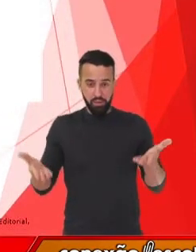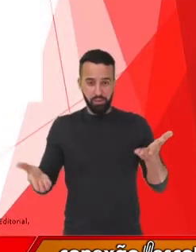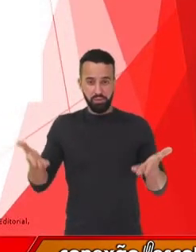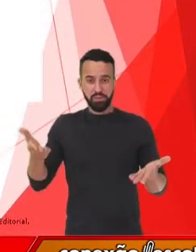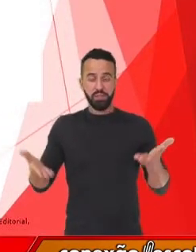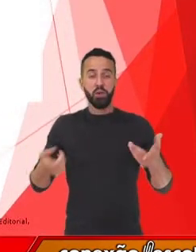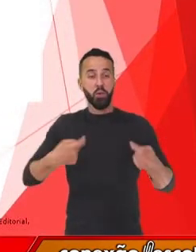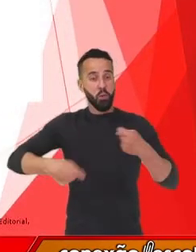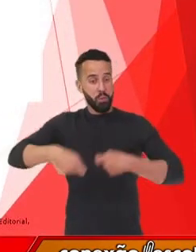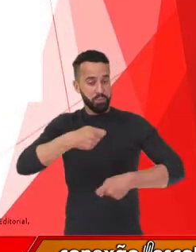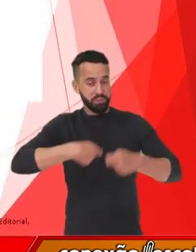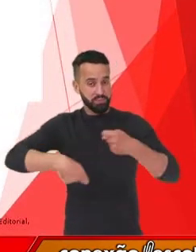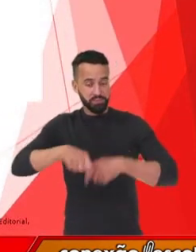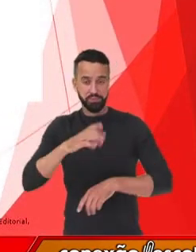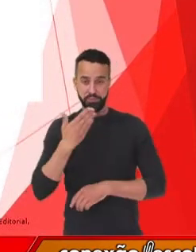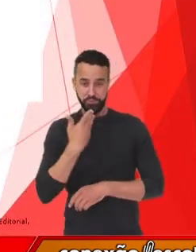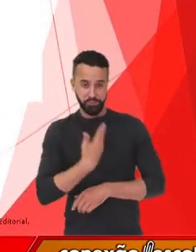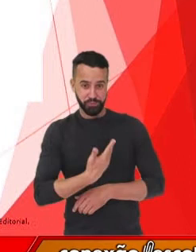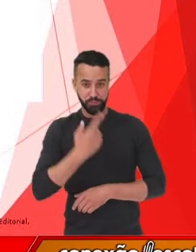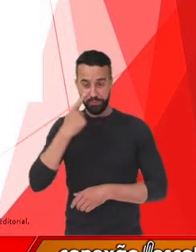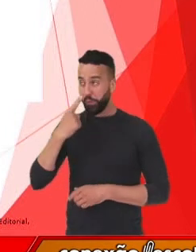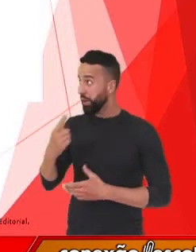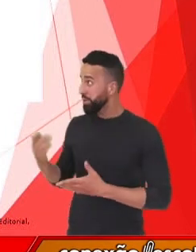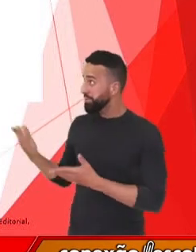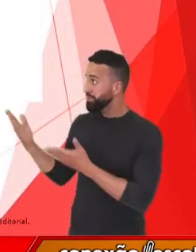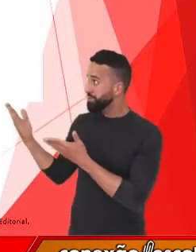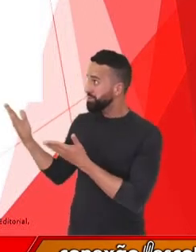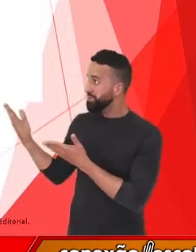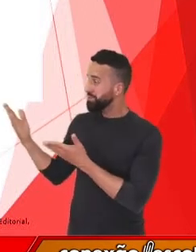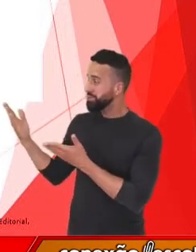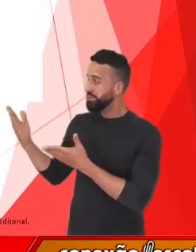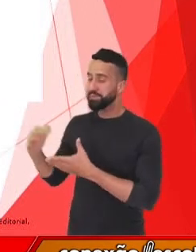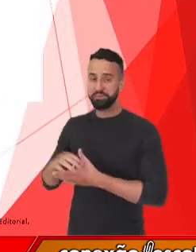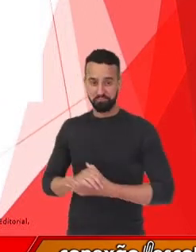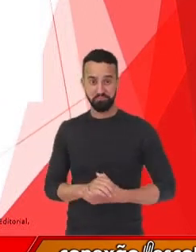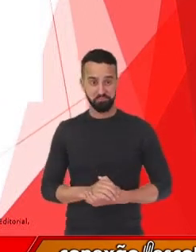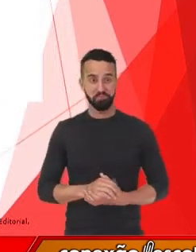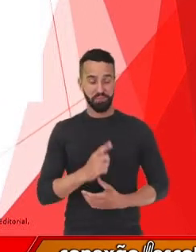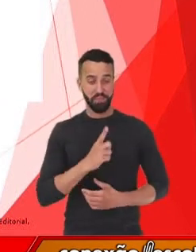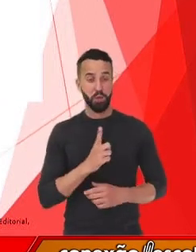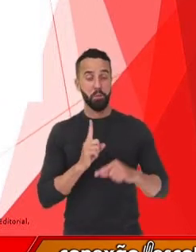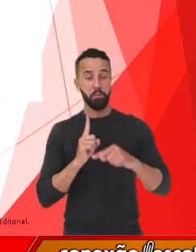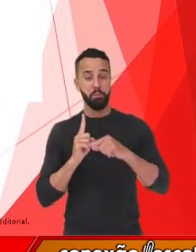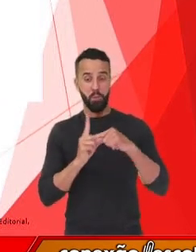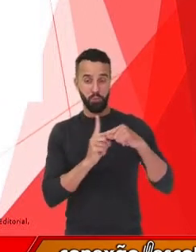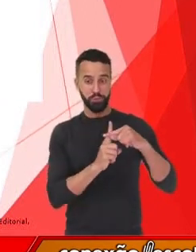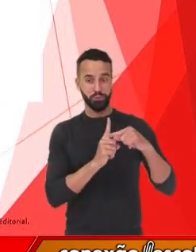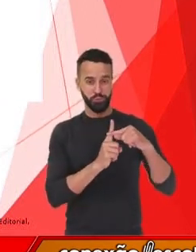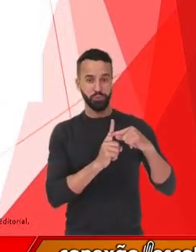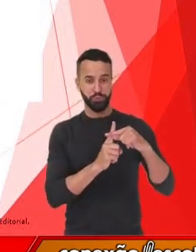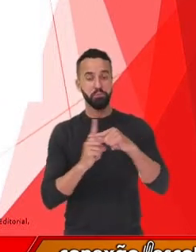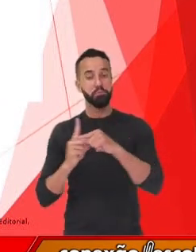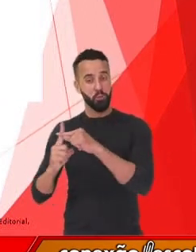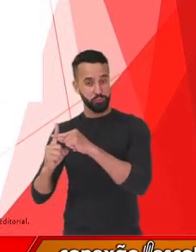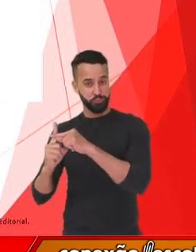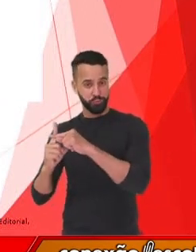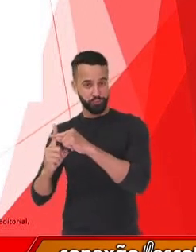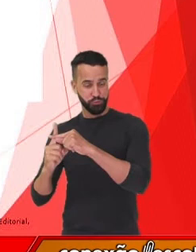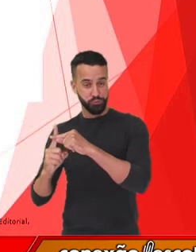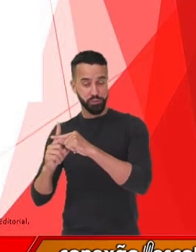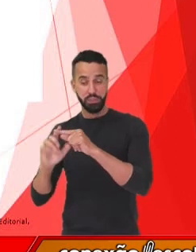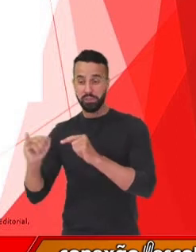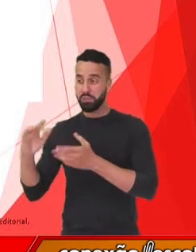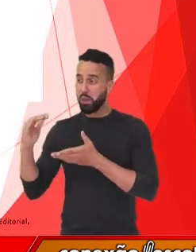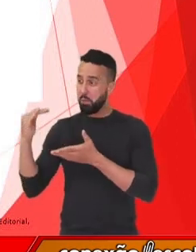comercial favorável. A balança comercial favorável ou positiva é quando o volume de exportações